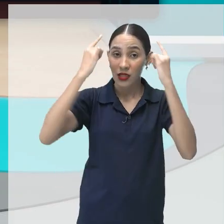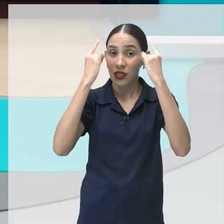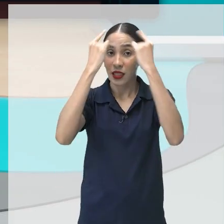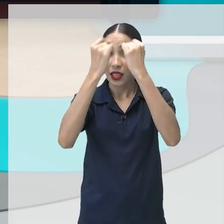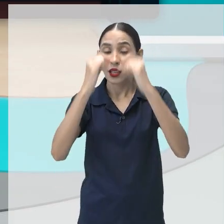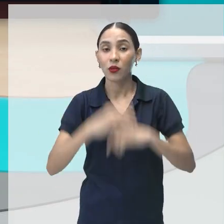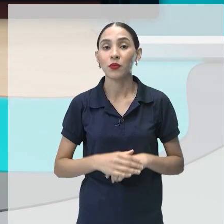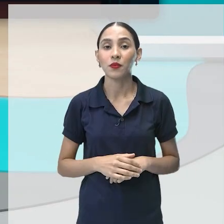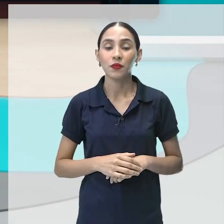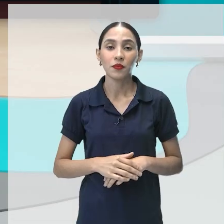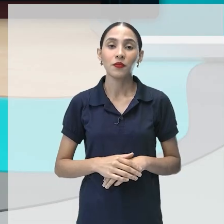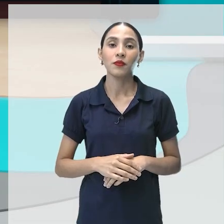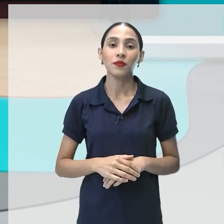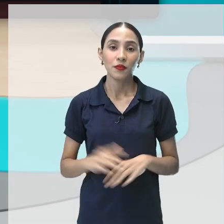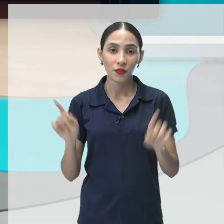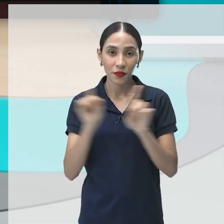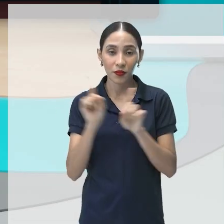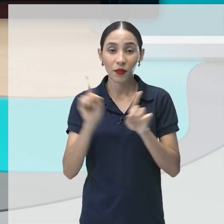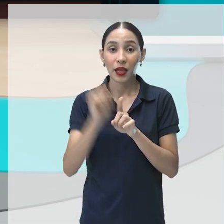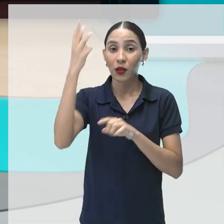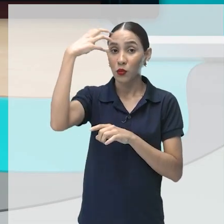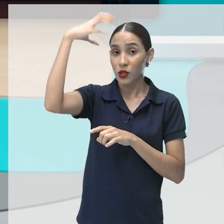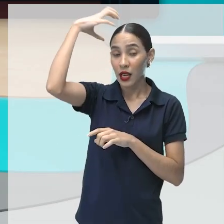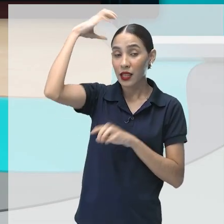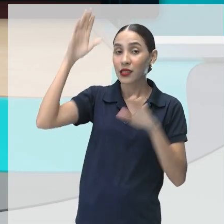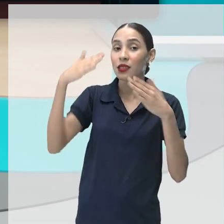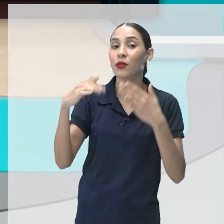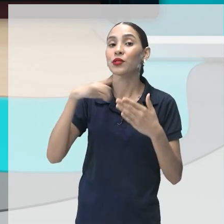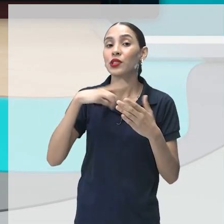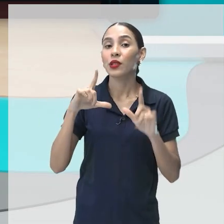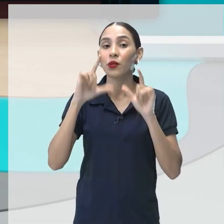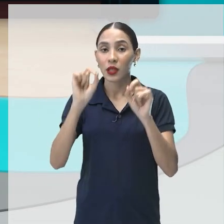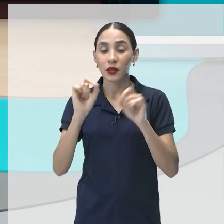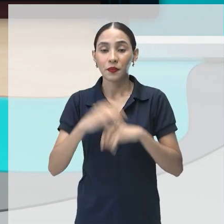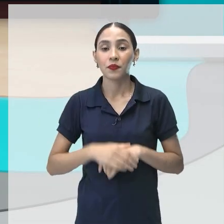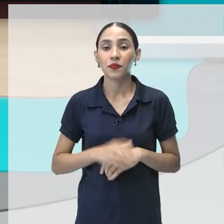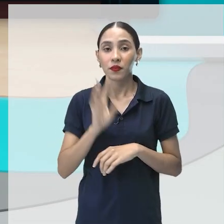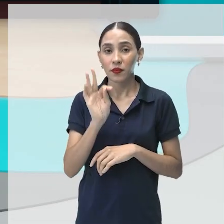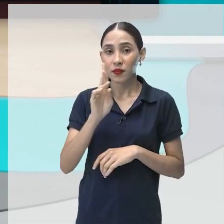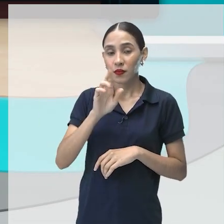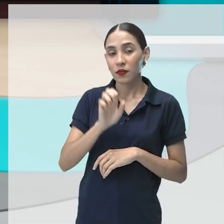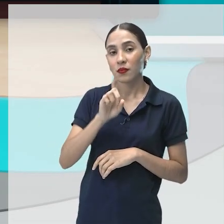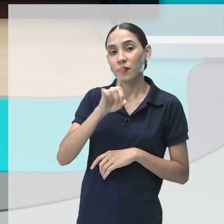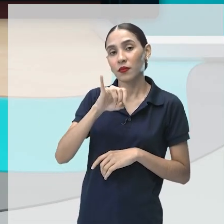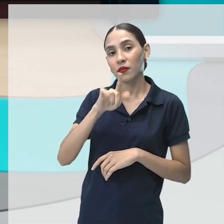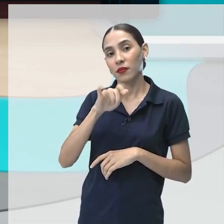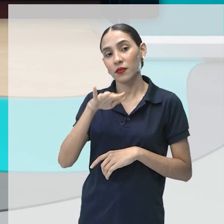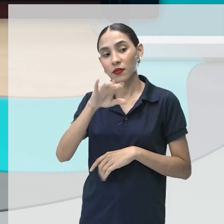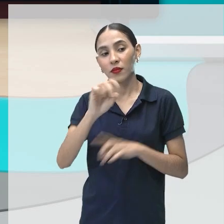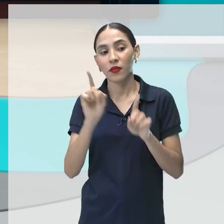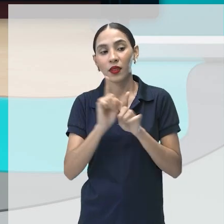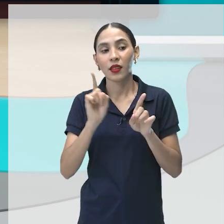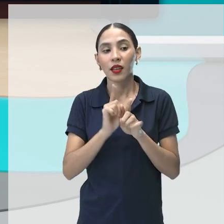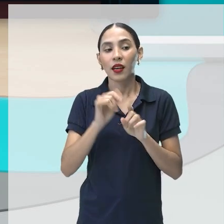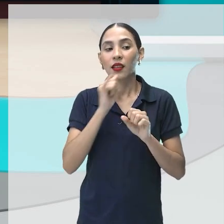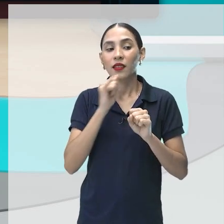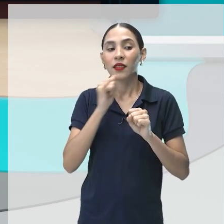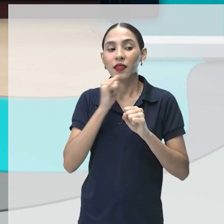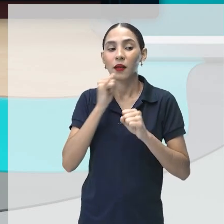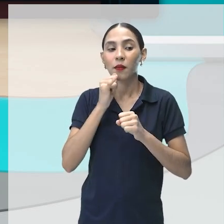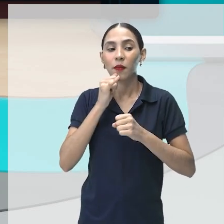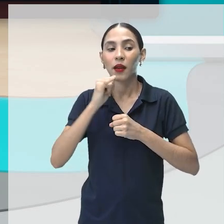isso? E também dos reis. Então havia o quê? As tragédias. E também havia comédia, que fazia